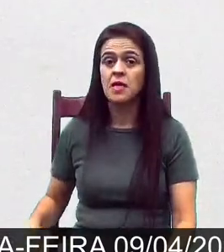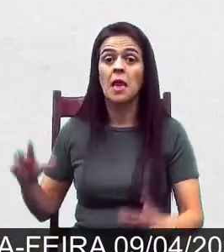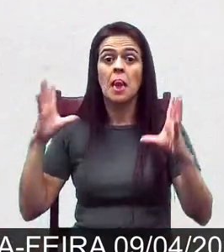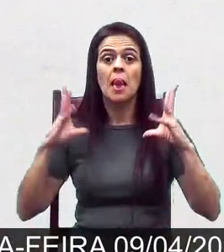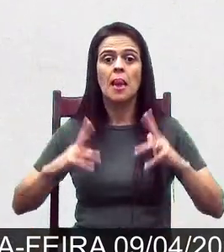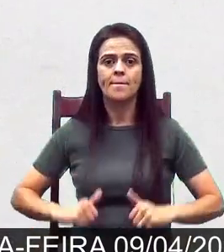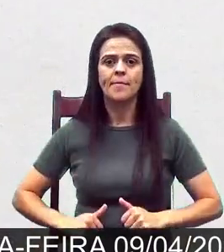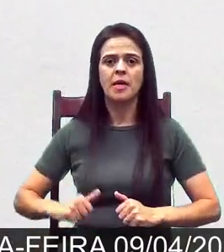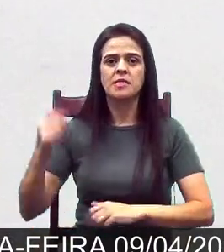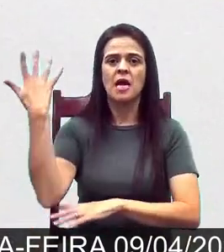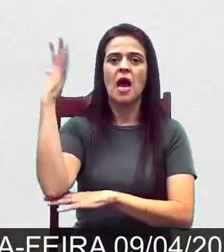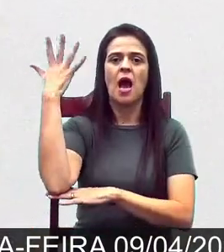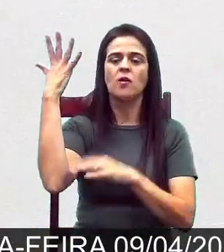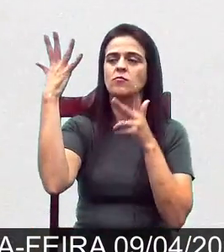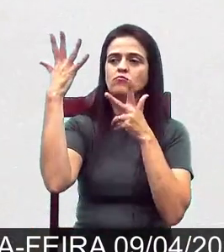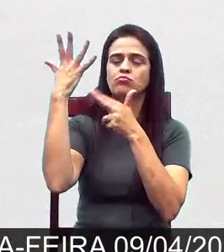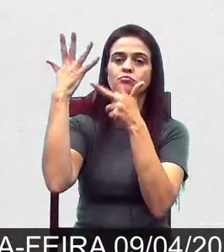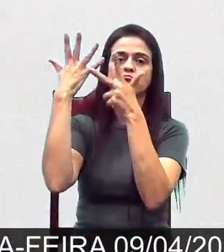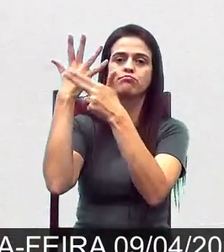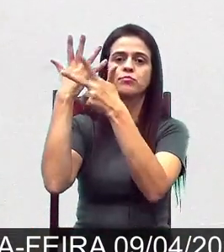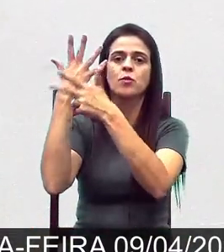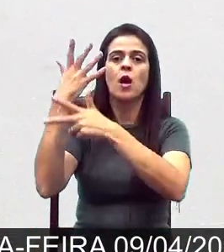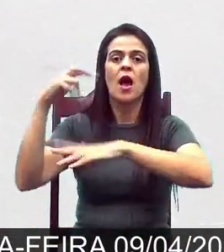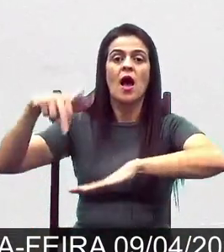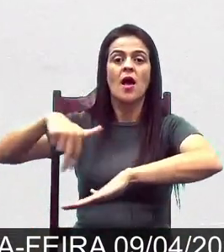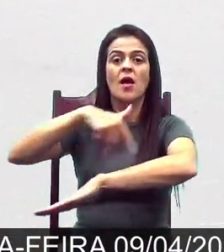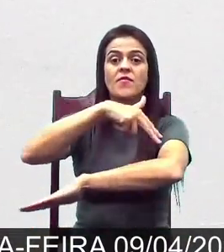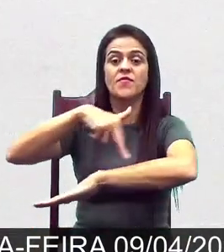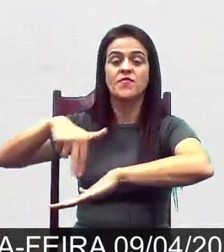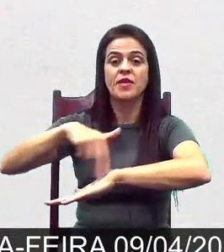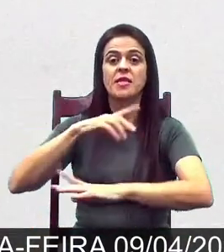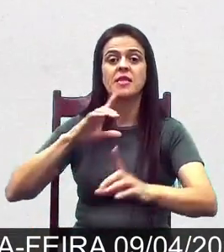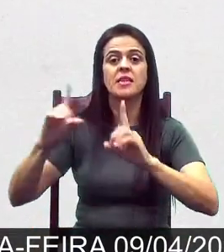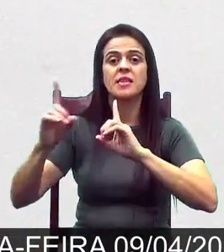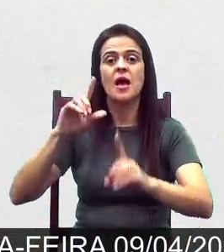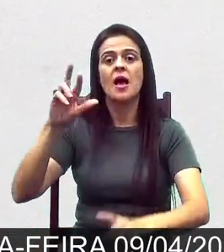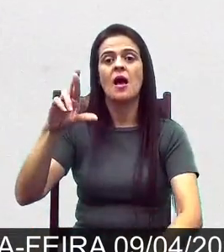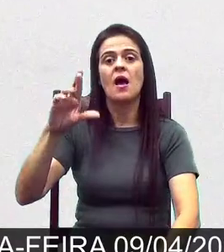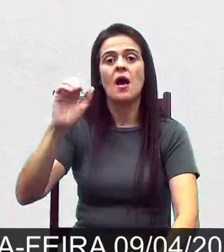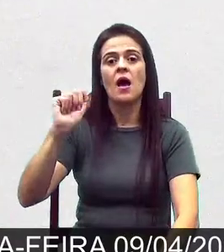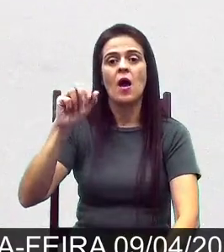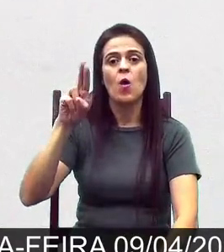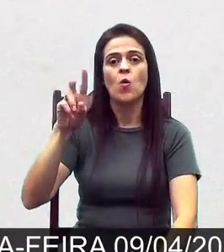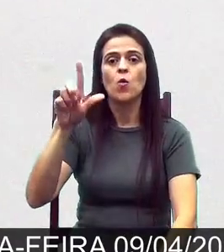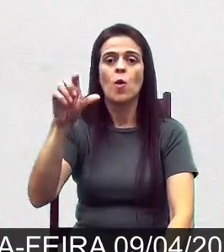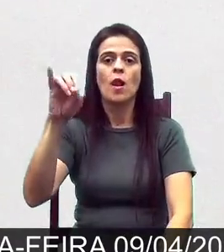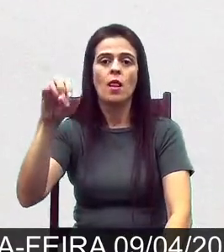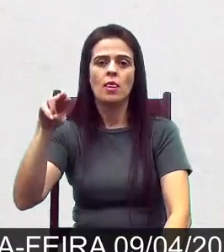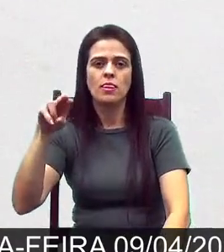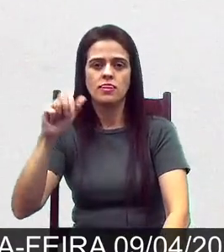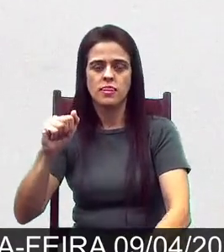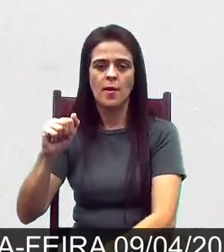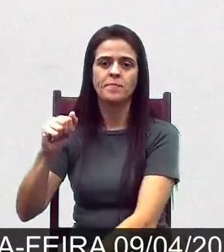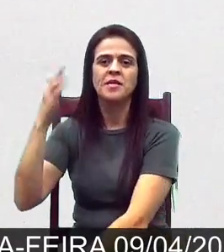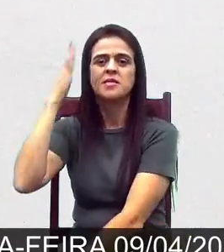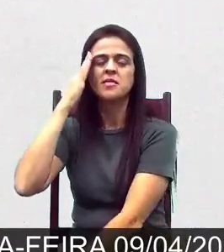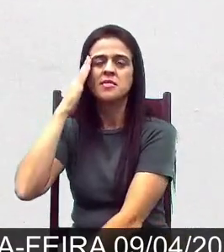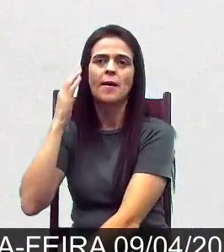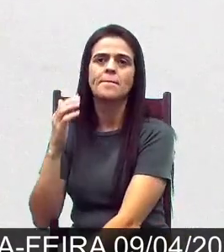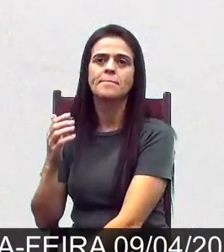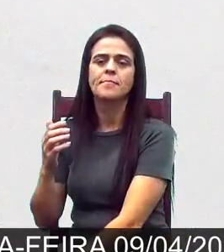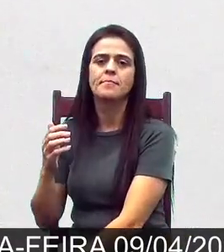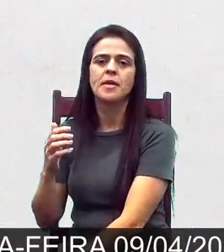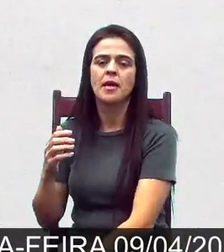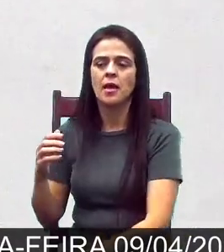de árvores ali no calçadão da Avenida Raulina Fonseca Pascoal, na extensão da represa